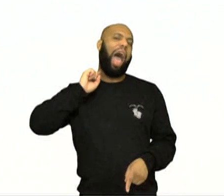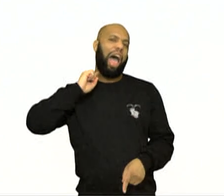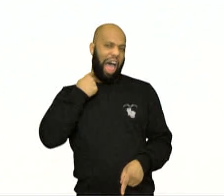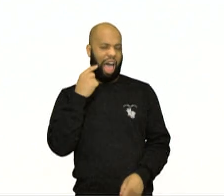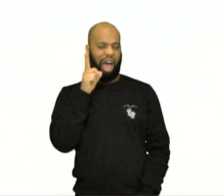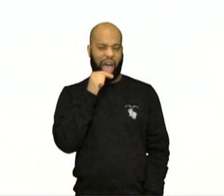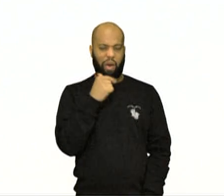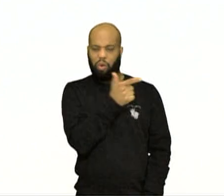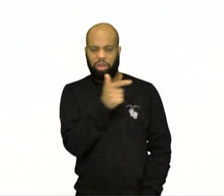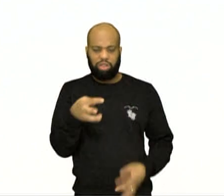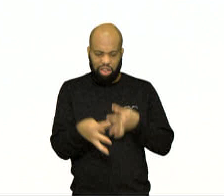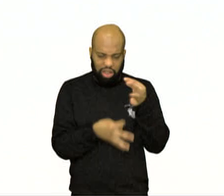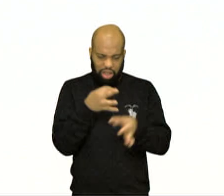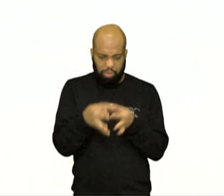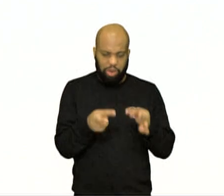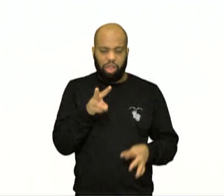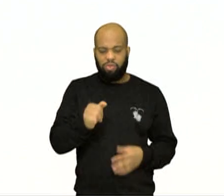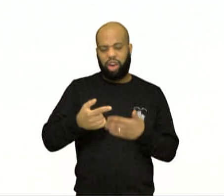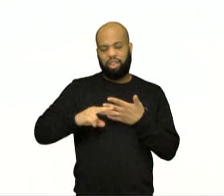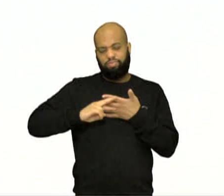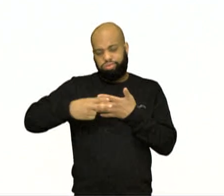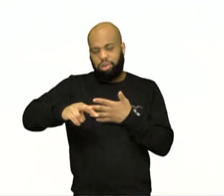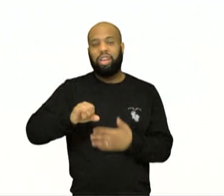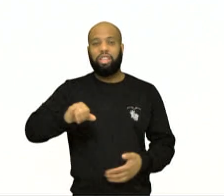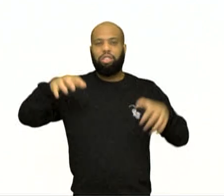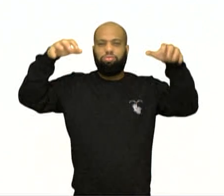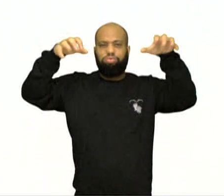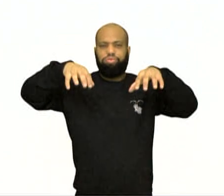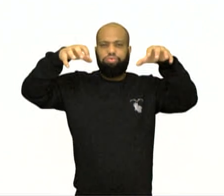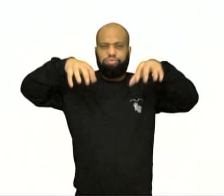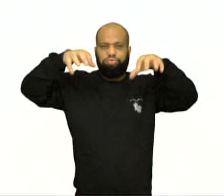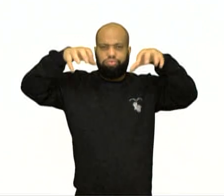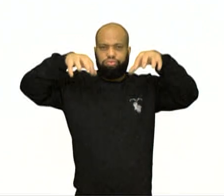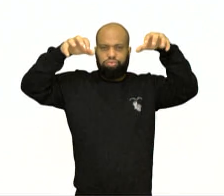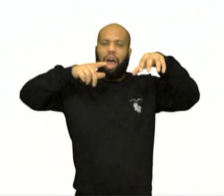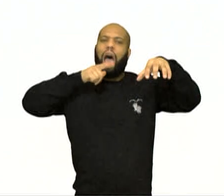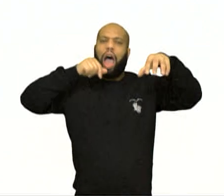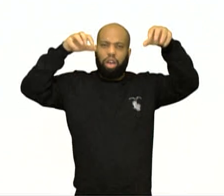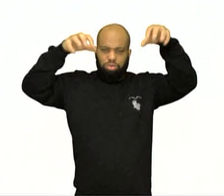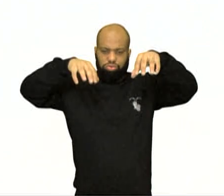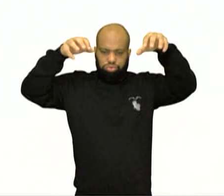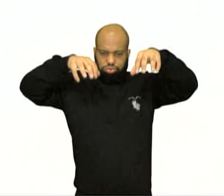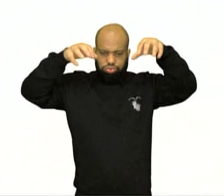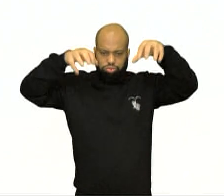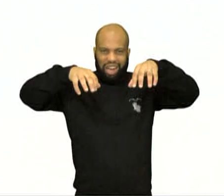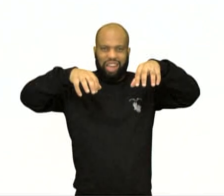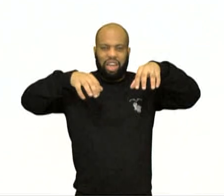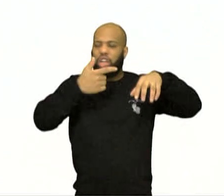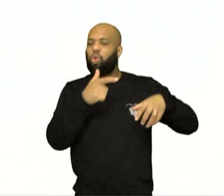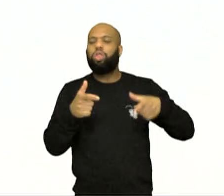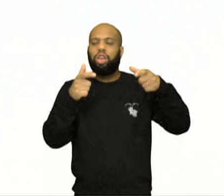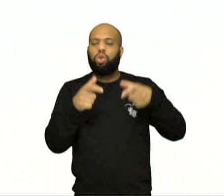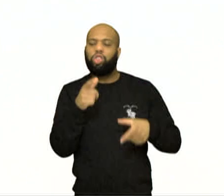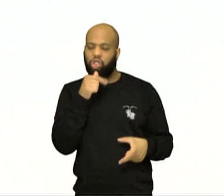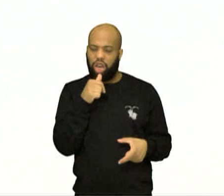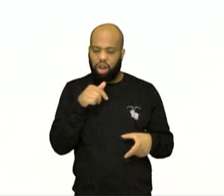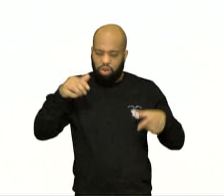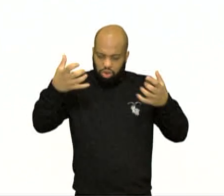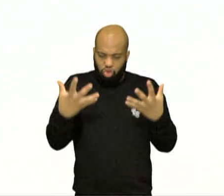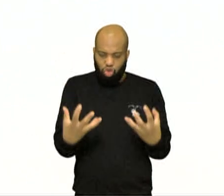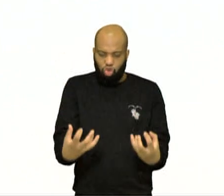tudo isso vai gerar consequências e quando eu tenho um período de chuvas e uma impermeabilização do solo, a gente vai ter